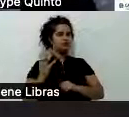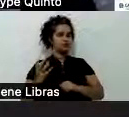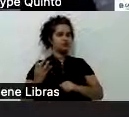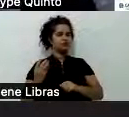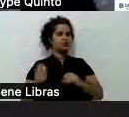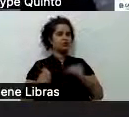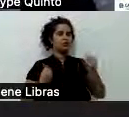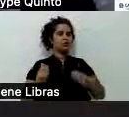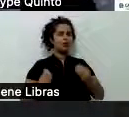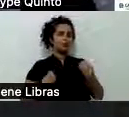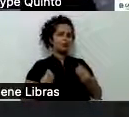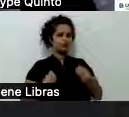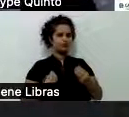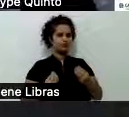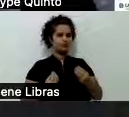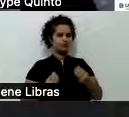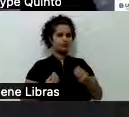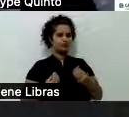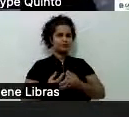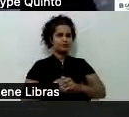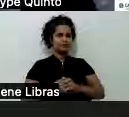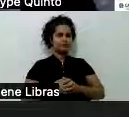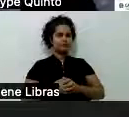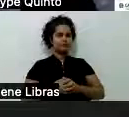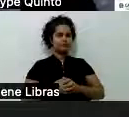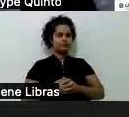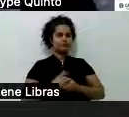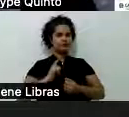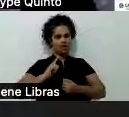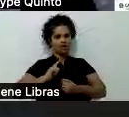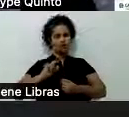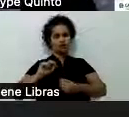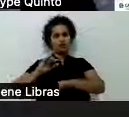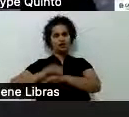a partir da iniciativa de diferentes